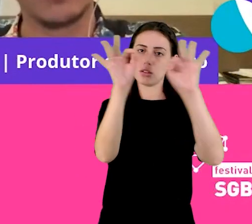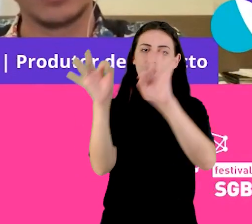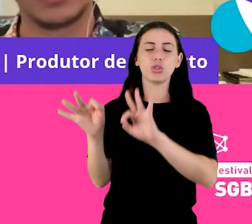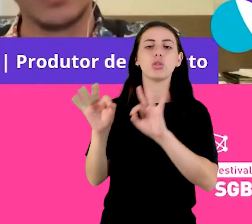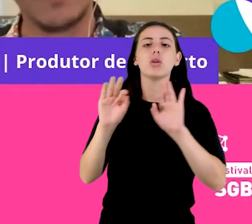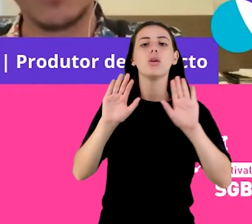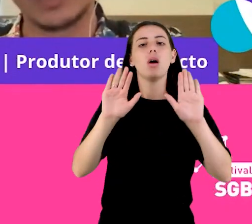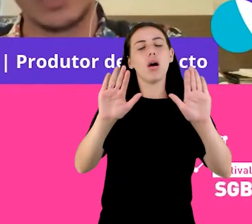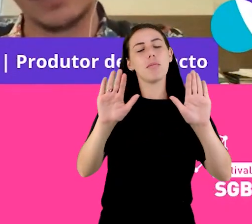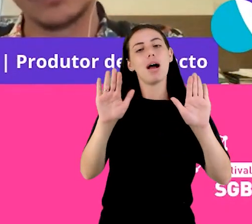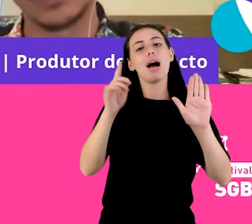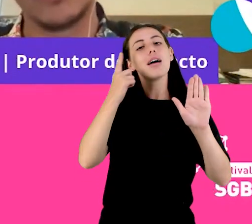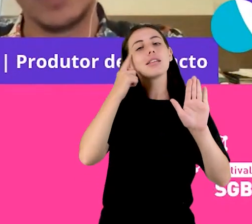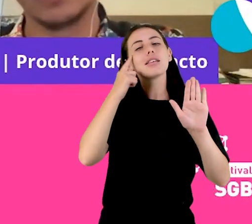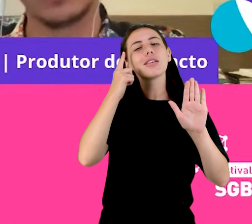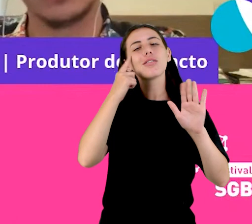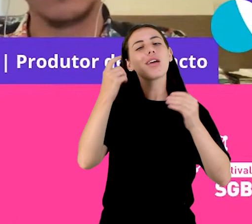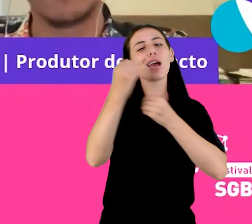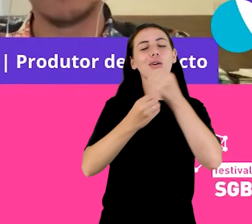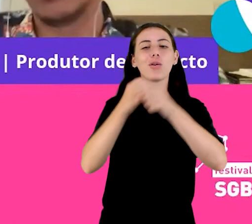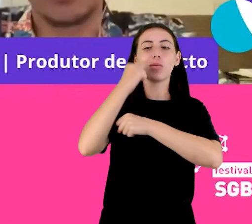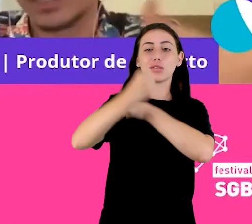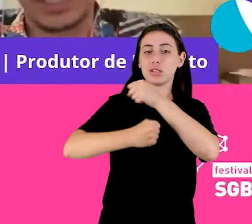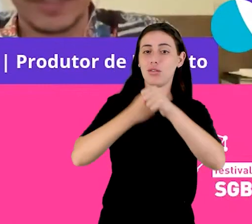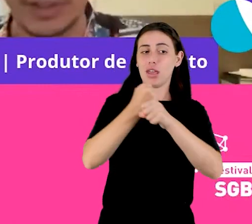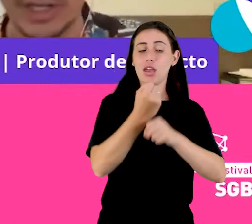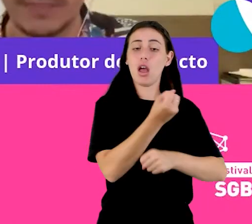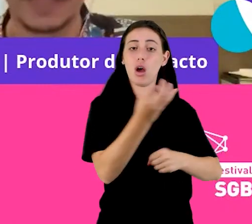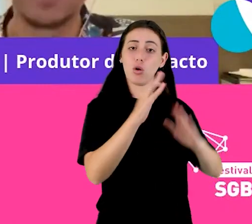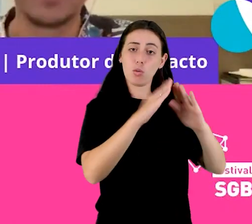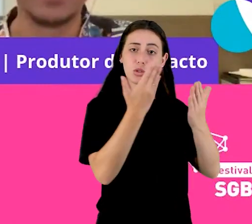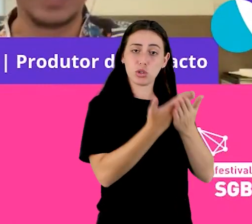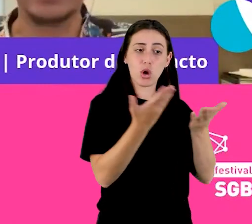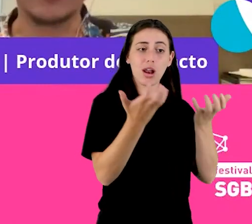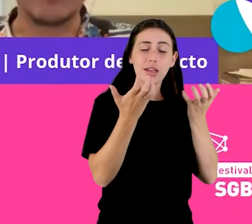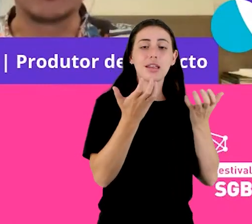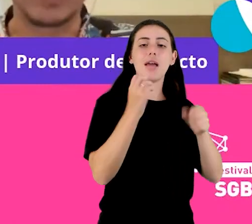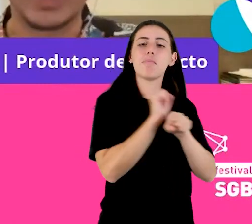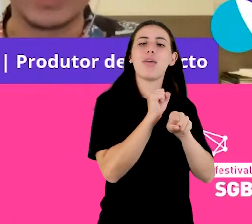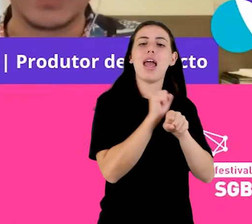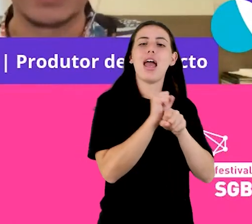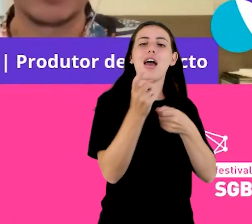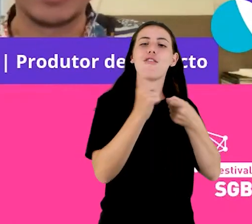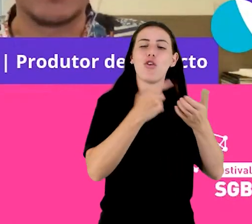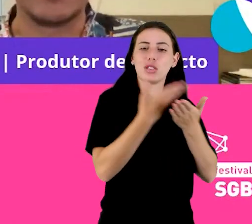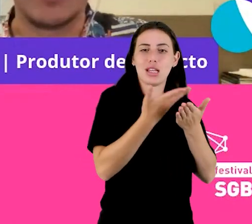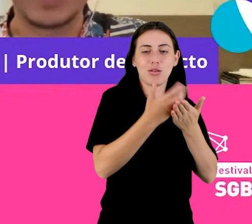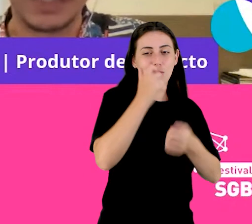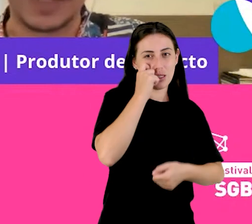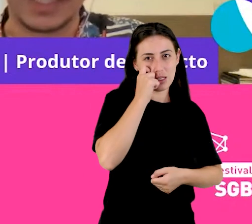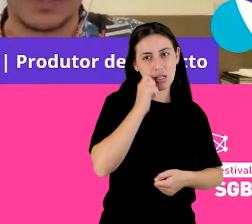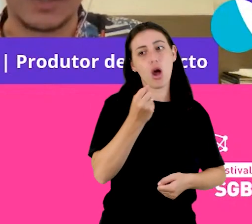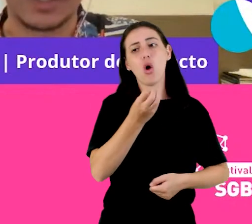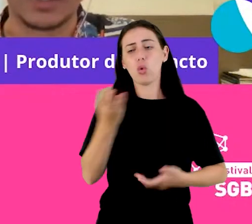principalmente estão querendo deixar para volta às aulas do ano que vem, assim. Mas não todas, tem gente fazendo agora também. Sim. Ainda falta muito lugar. A gente, por exemplo, só exibiu em